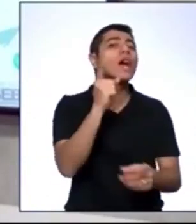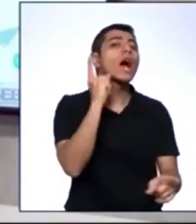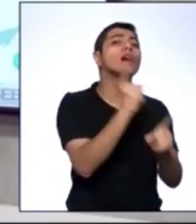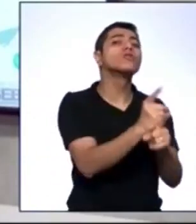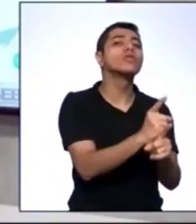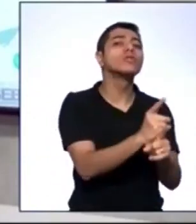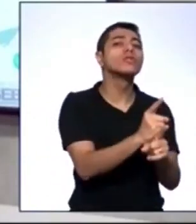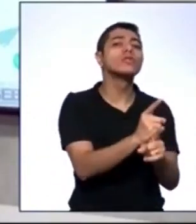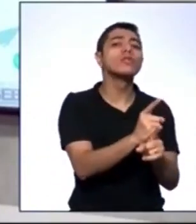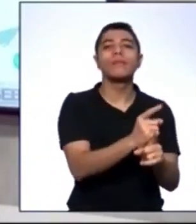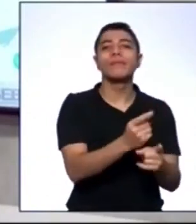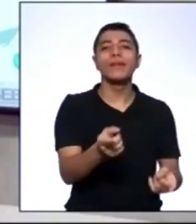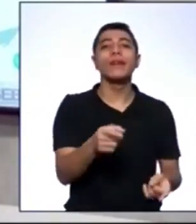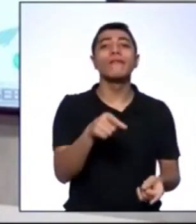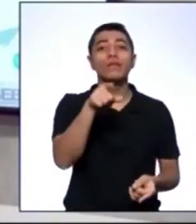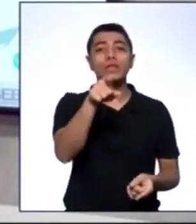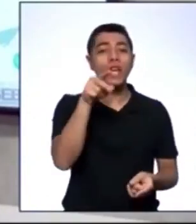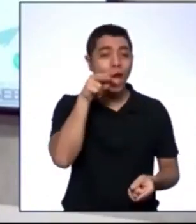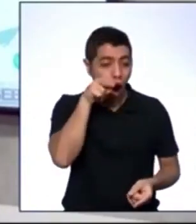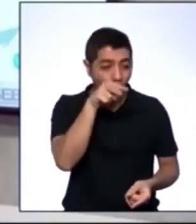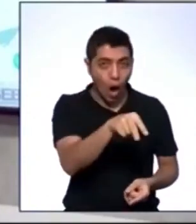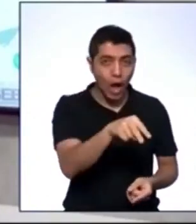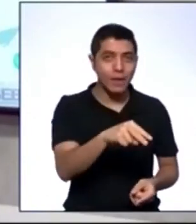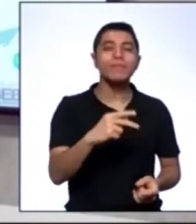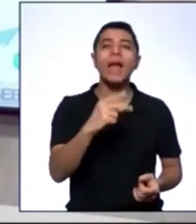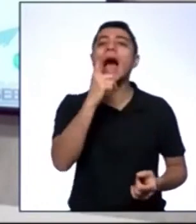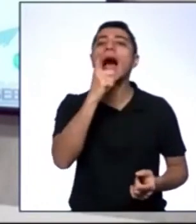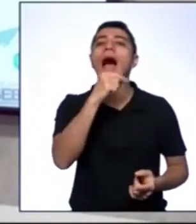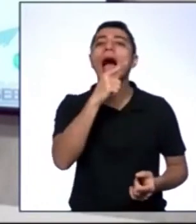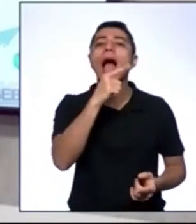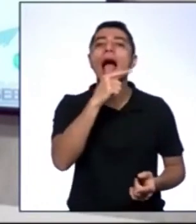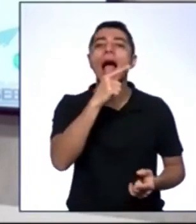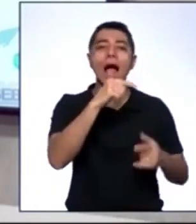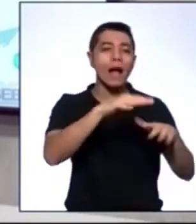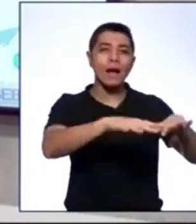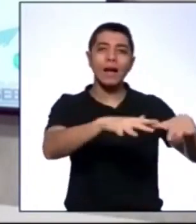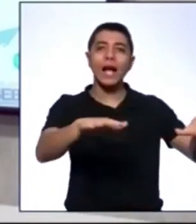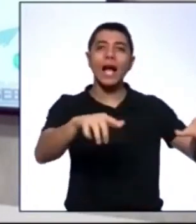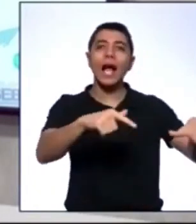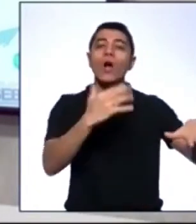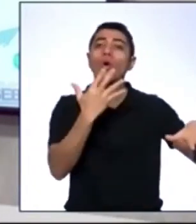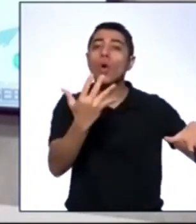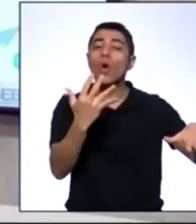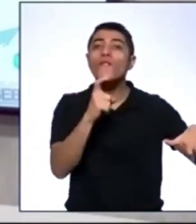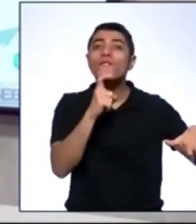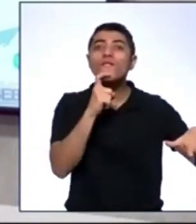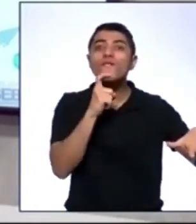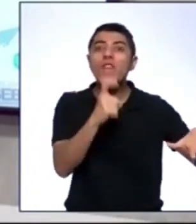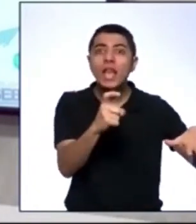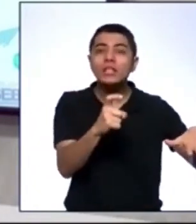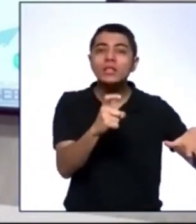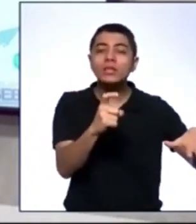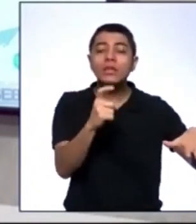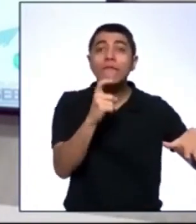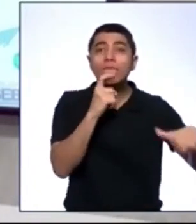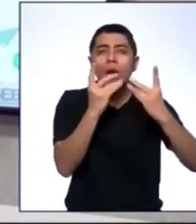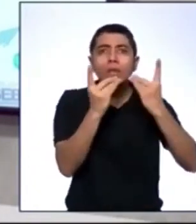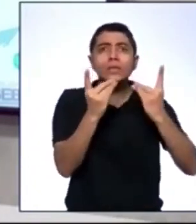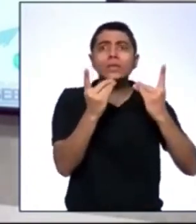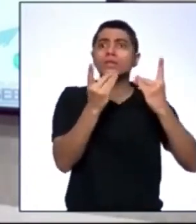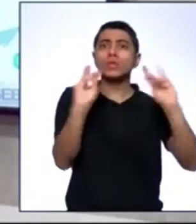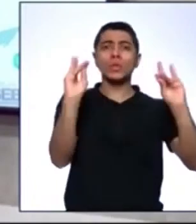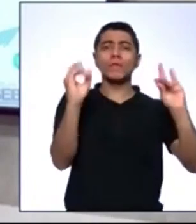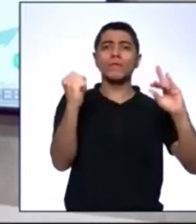represa, num rio? Quando você olha a água está aquela água verde, mas aquele verde Hulk. Parece que alguém pegou uma lata